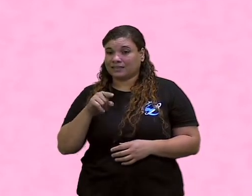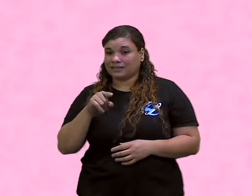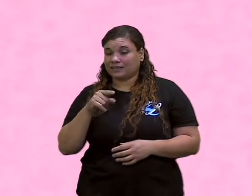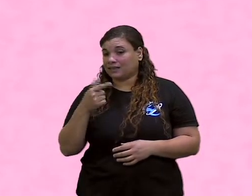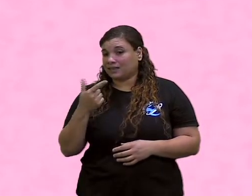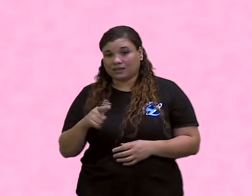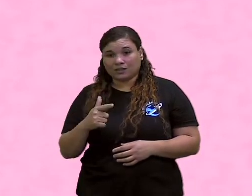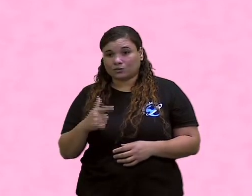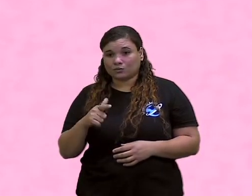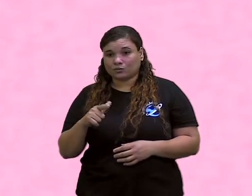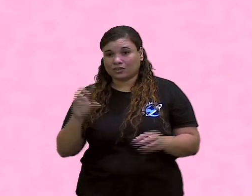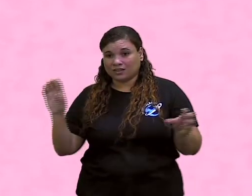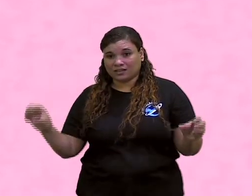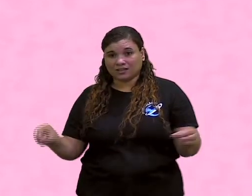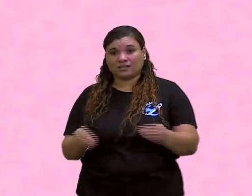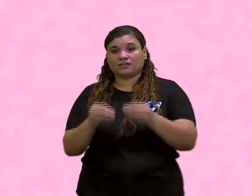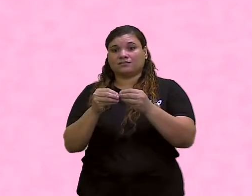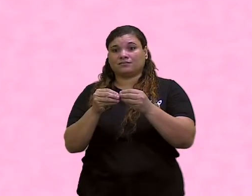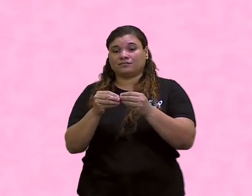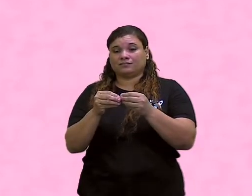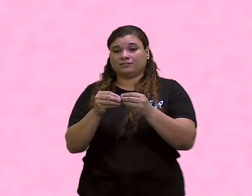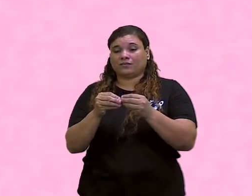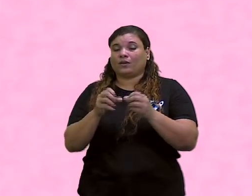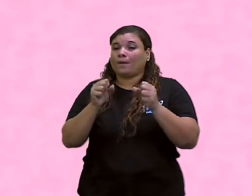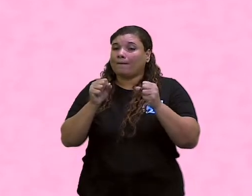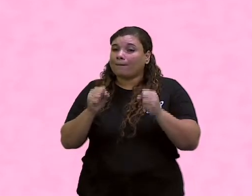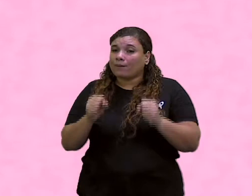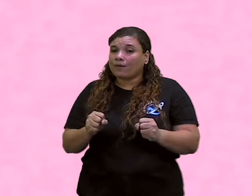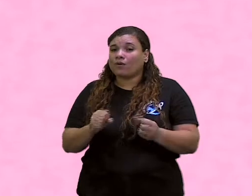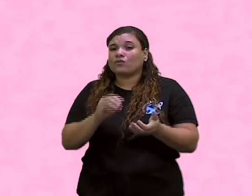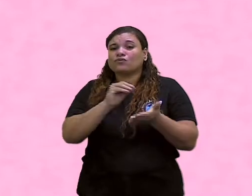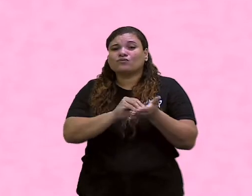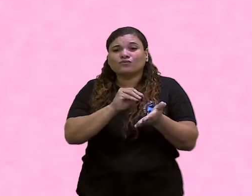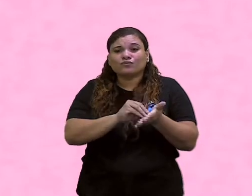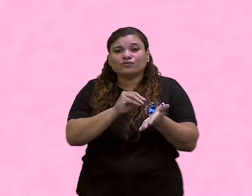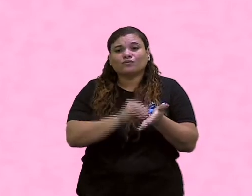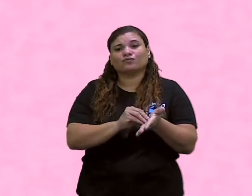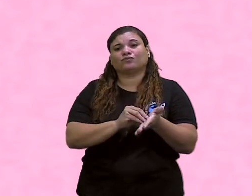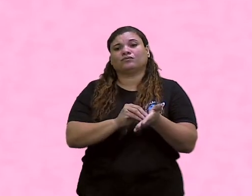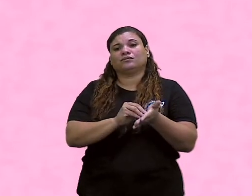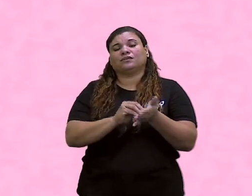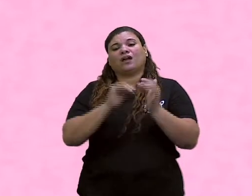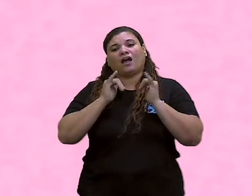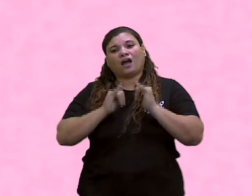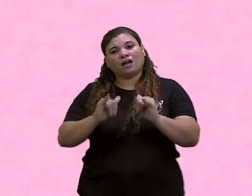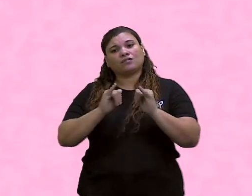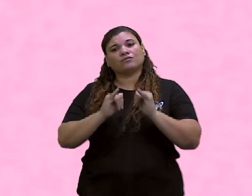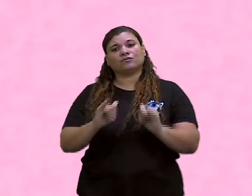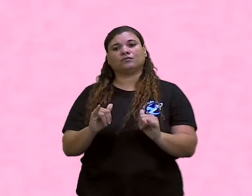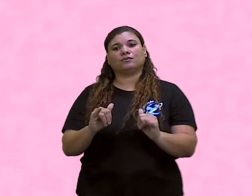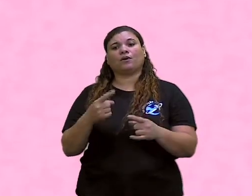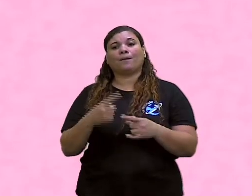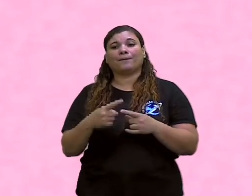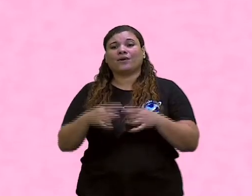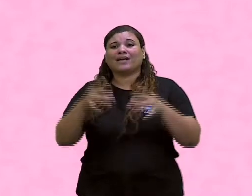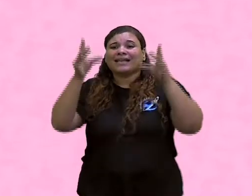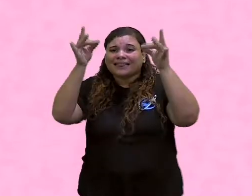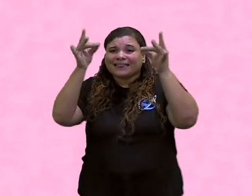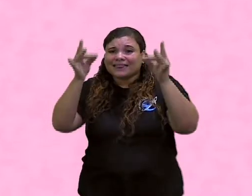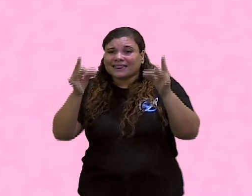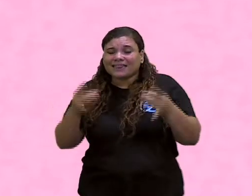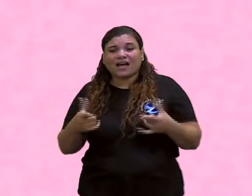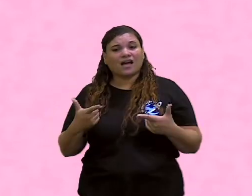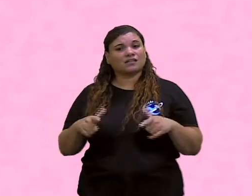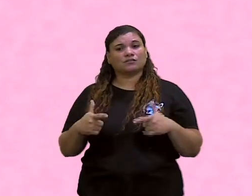de compreensão, de sentido, de mensagem transmitida. Porque olha lá, meu time venceu